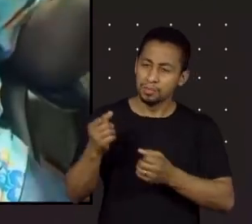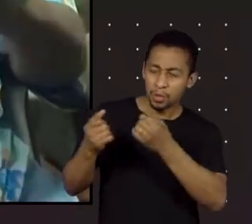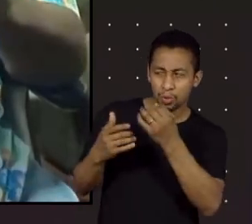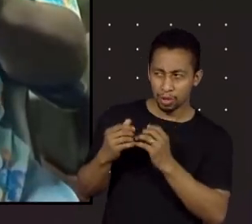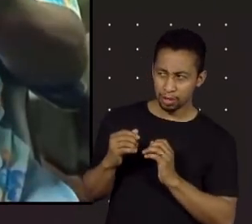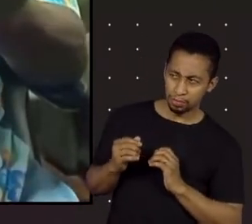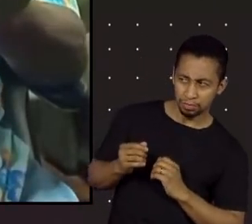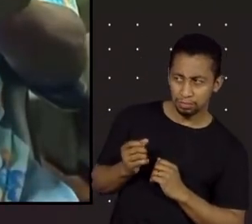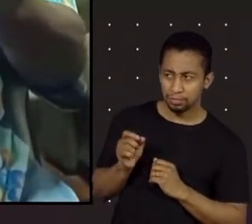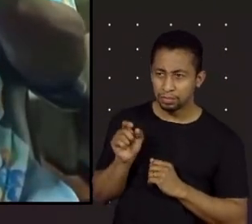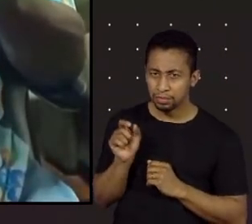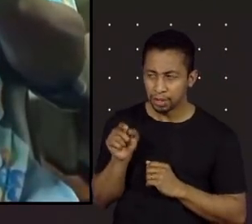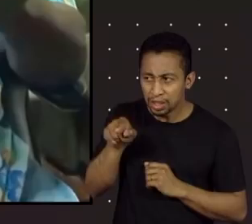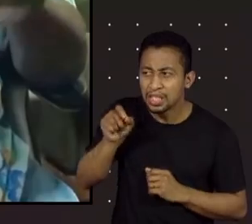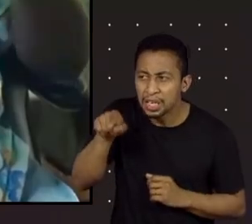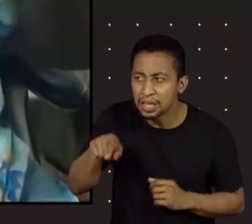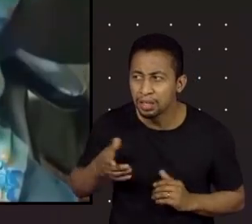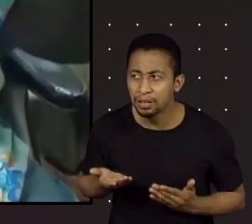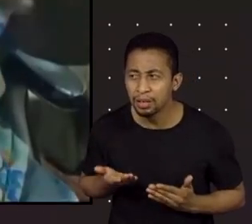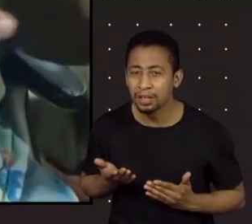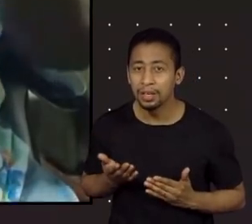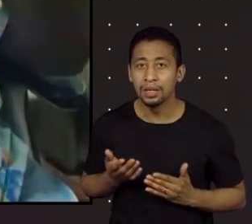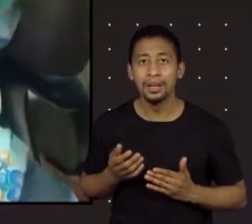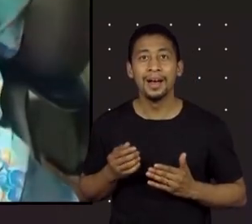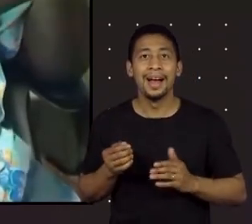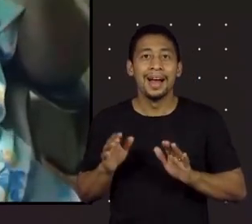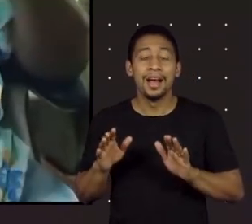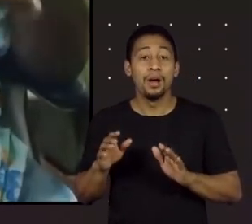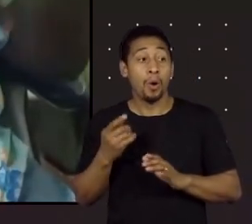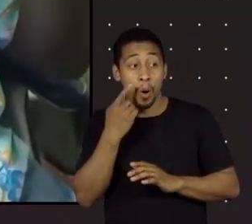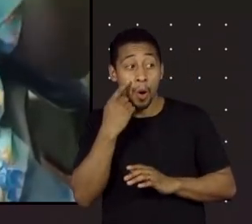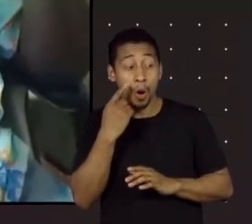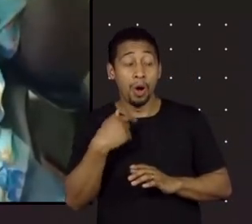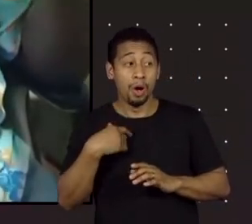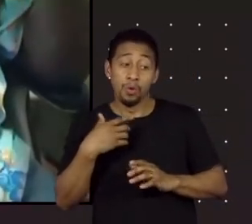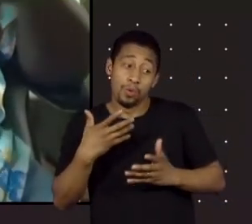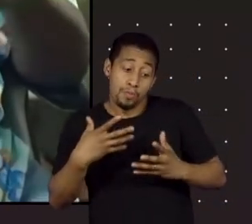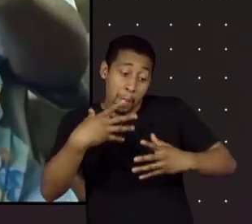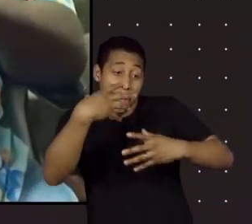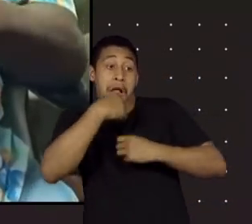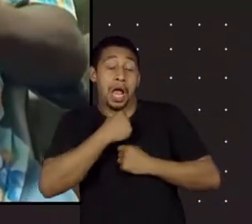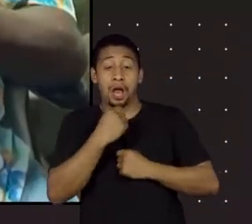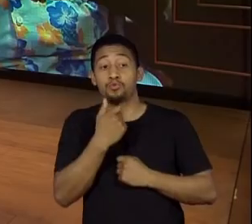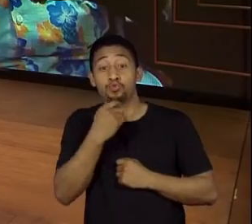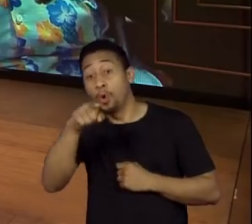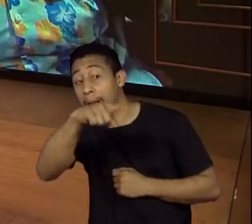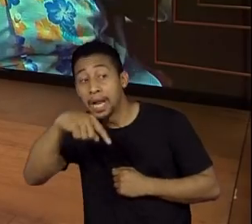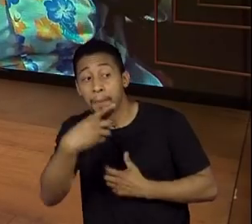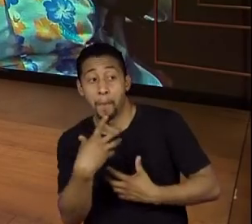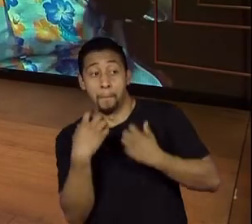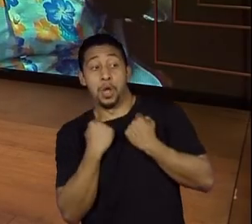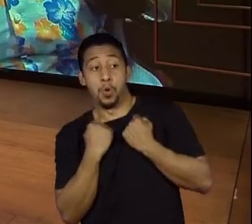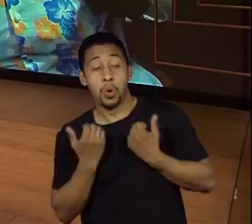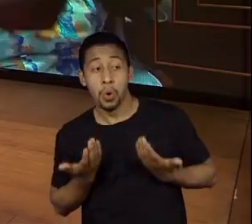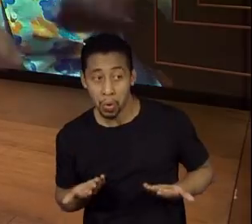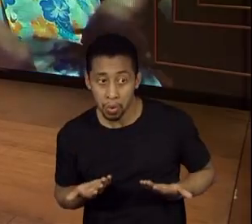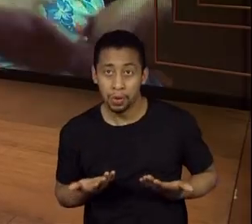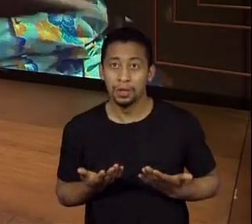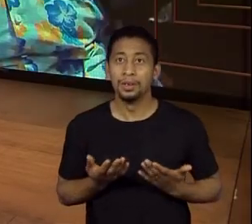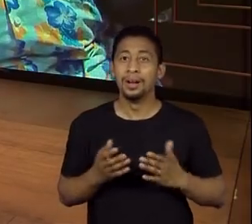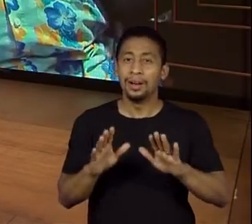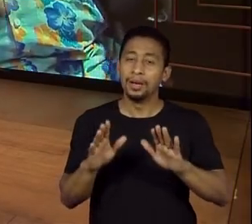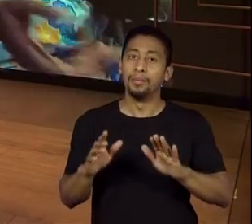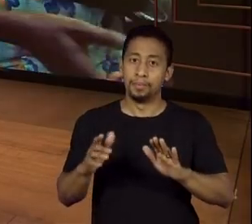falei, poxa, o que aconteceu? Os caras me pegaram aí numa roubada e papapá. Tinha uma grana para pagar, eu tinha